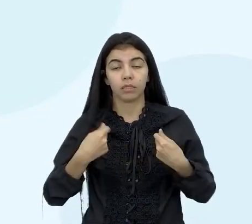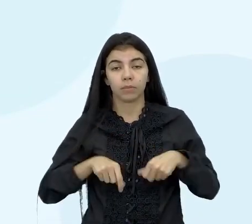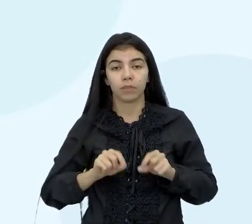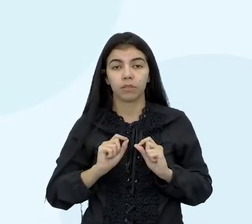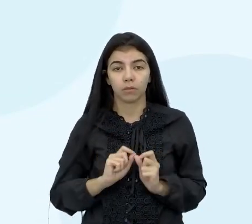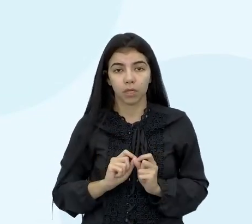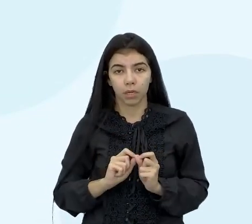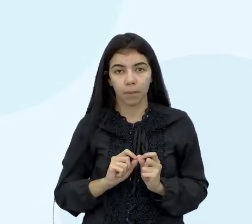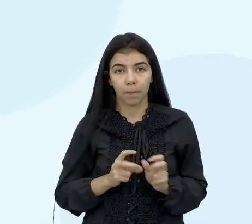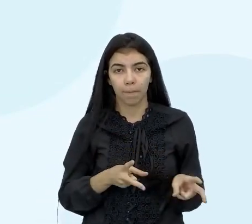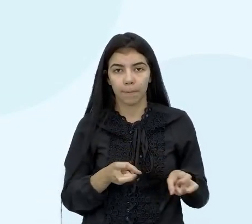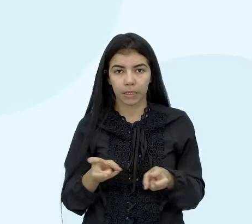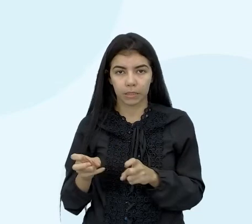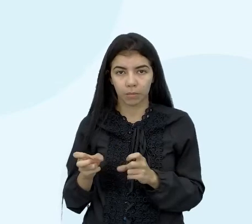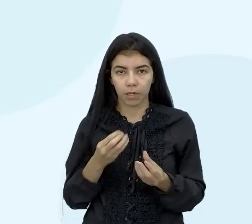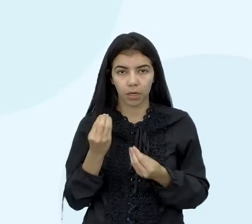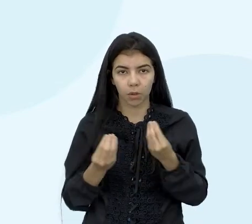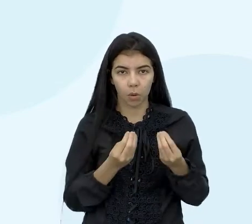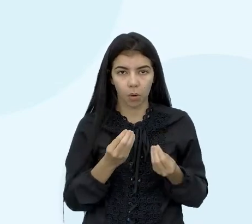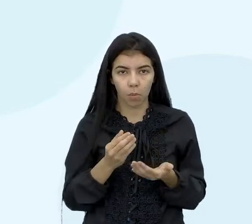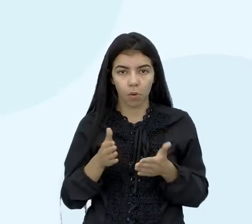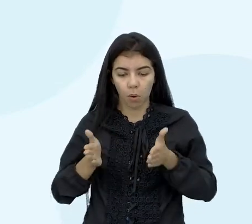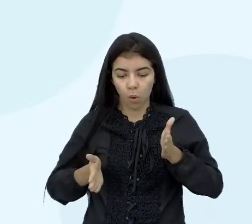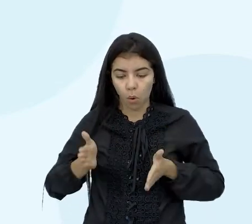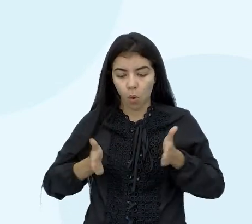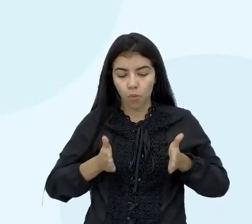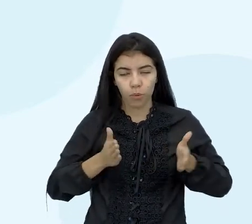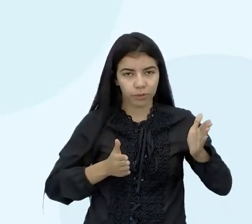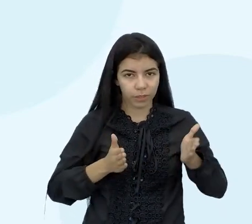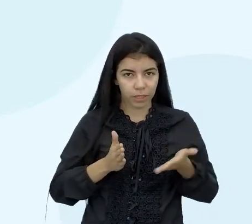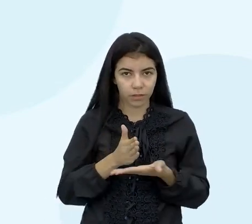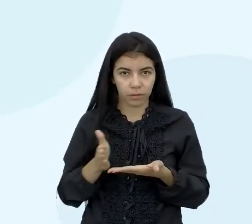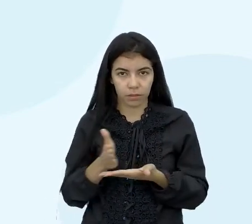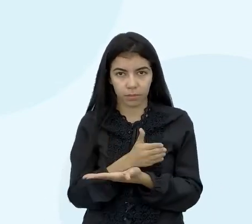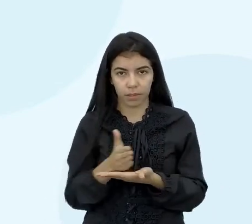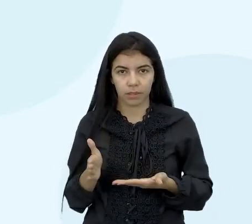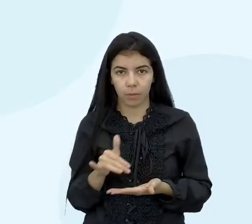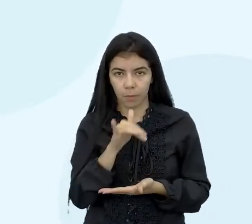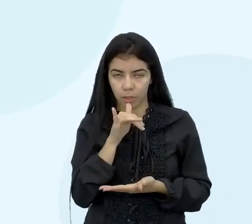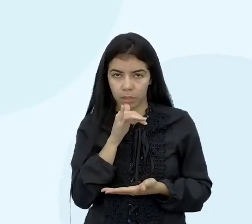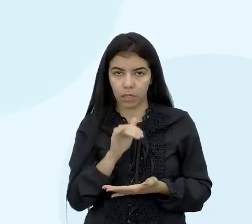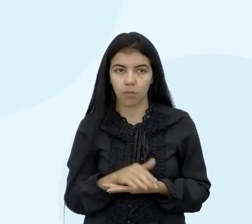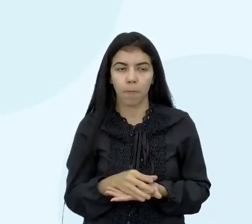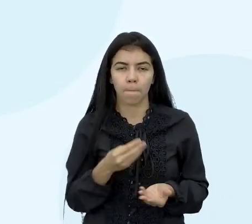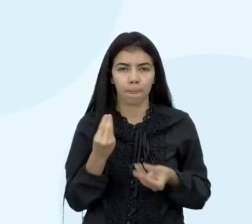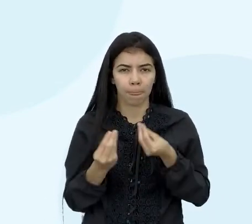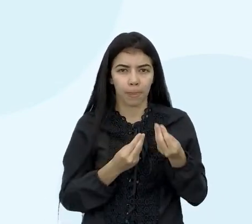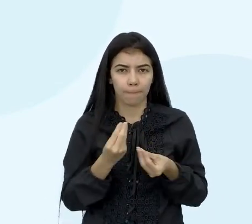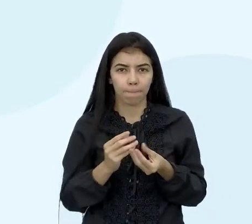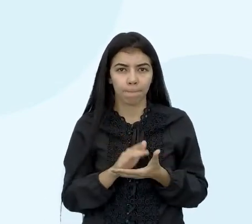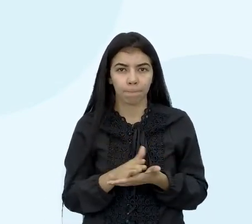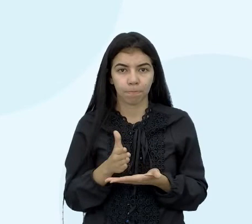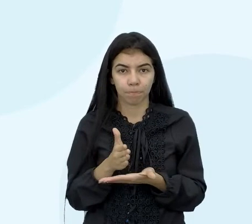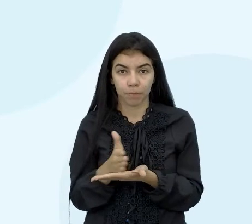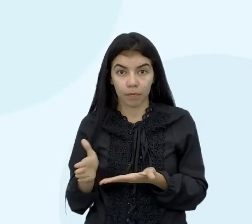ali e começar a pensar nesses processos de separação. Seja esse processo de